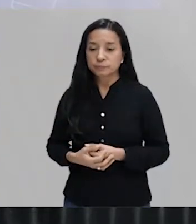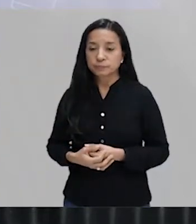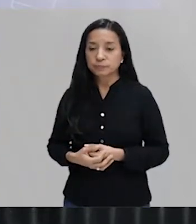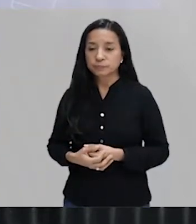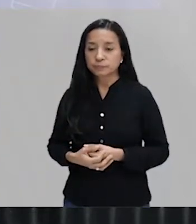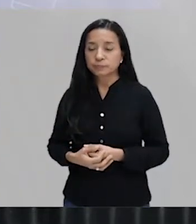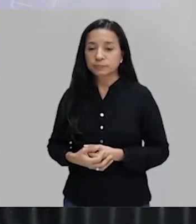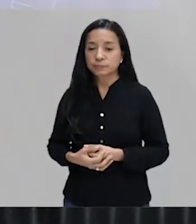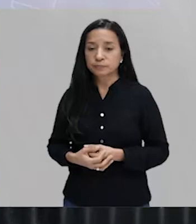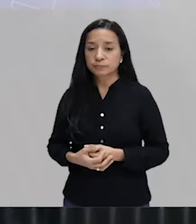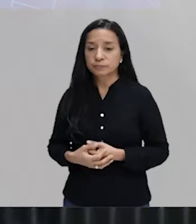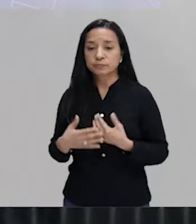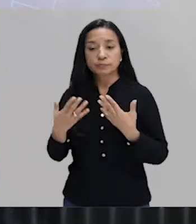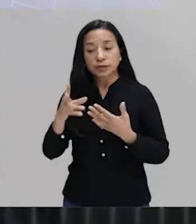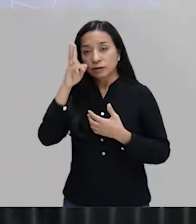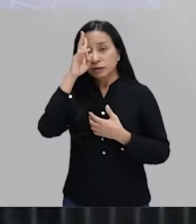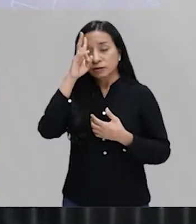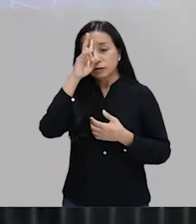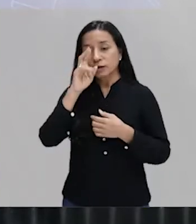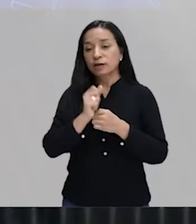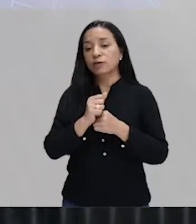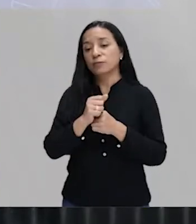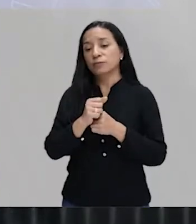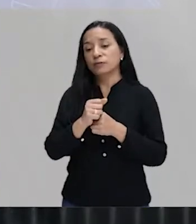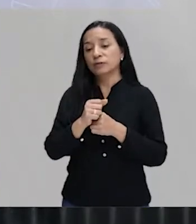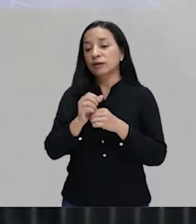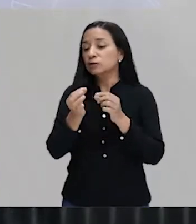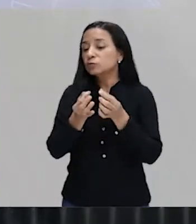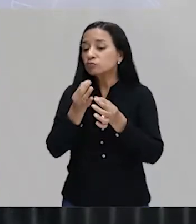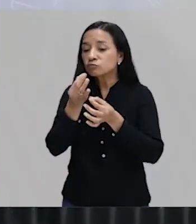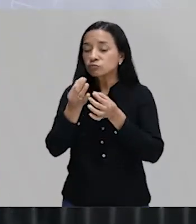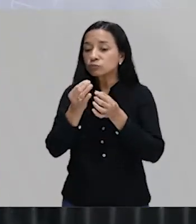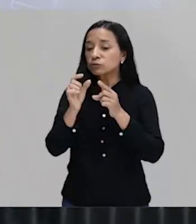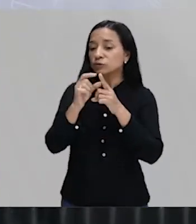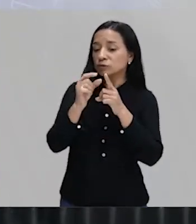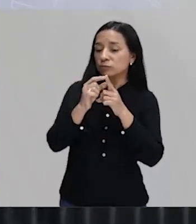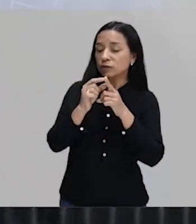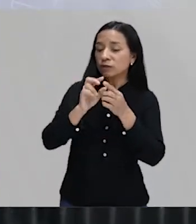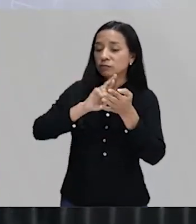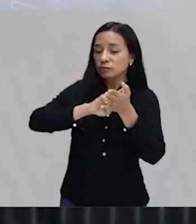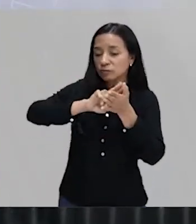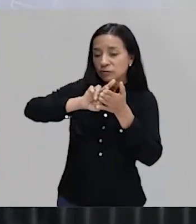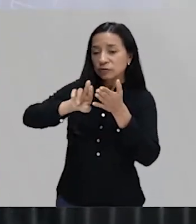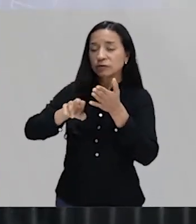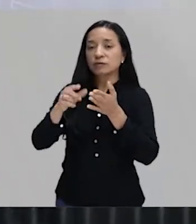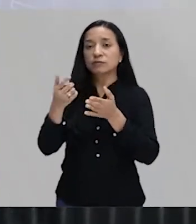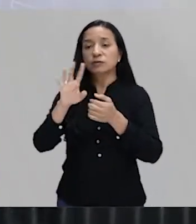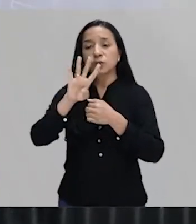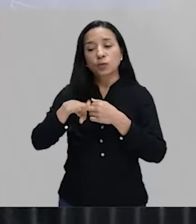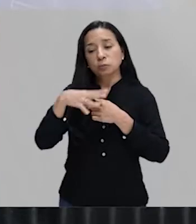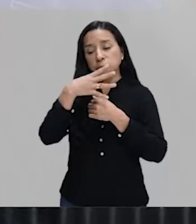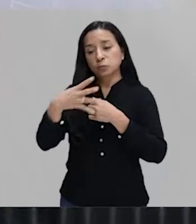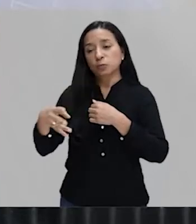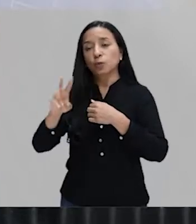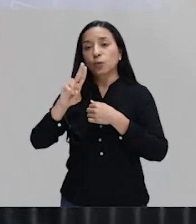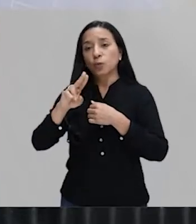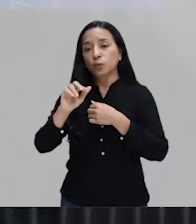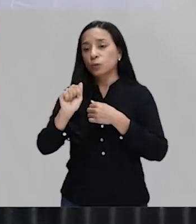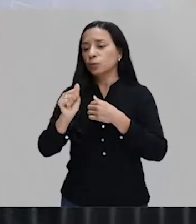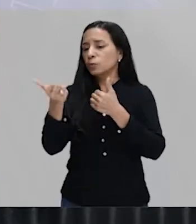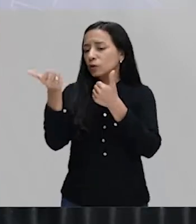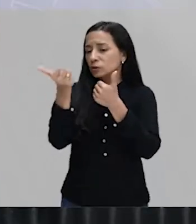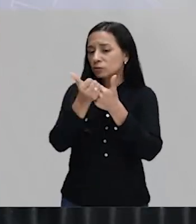de substantivo. Então, lembrem lá das formas invariáveis que a gente viu lá no quadro, tá? Elas nunca assumem valor de